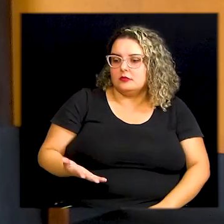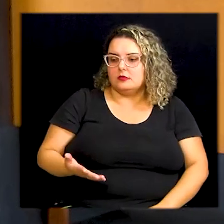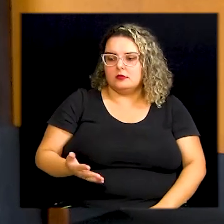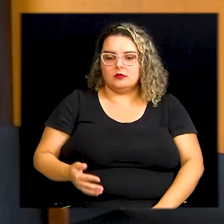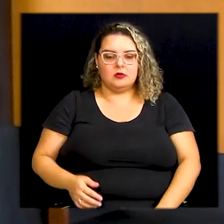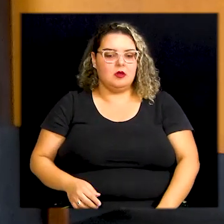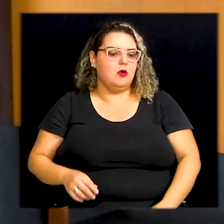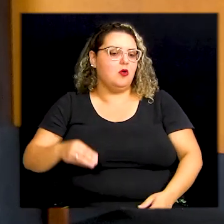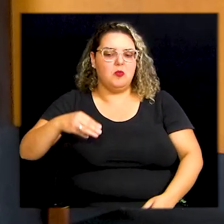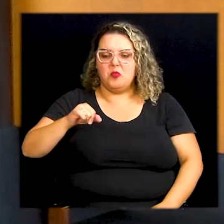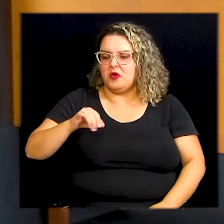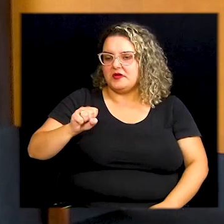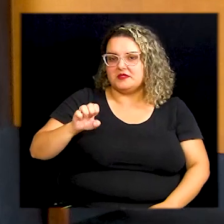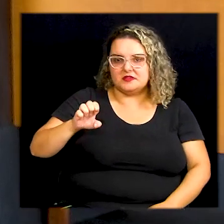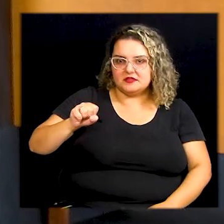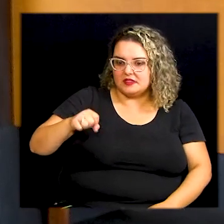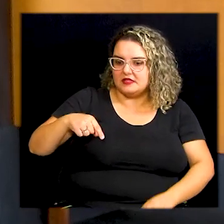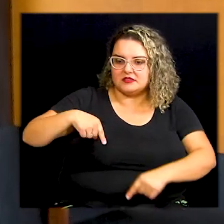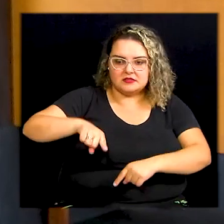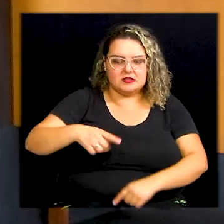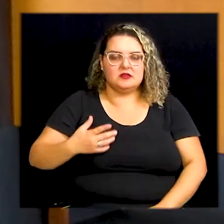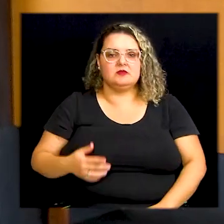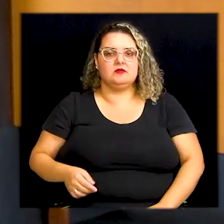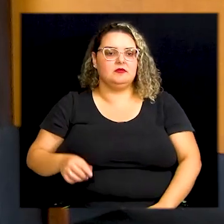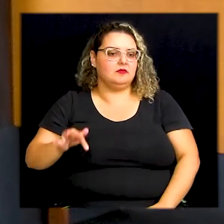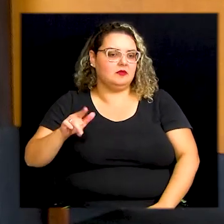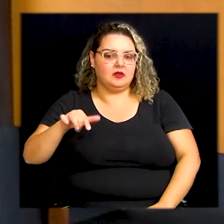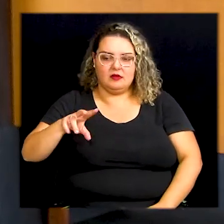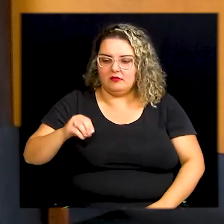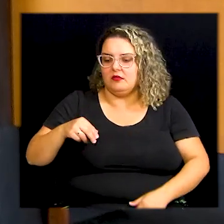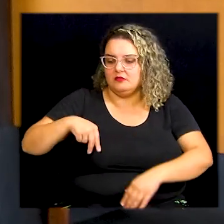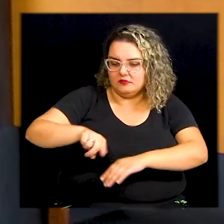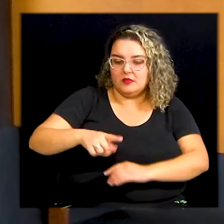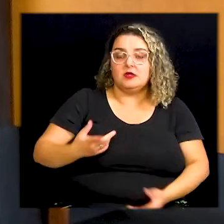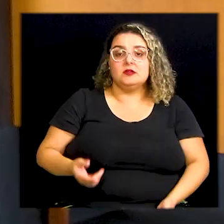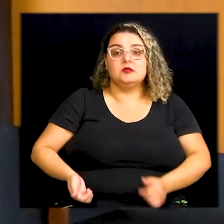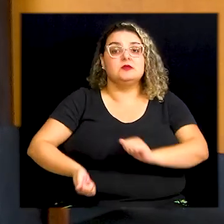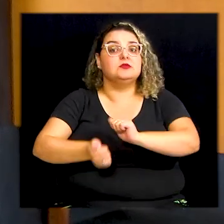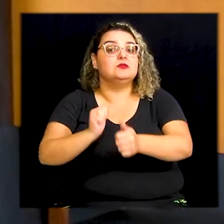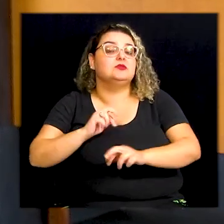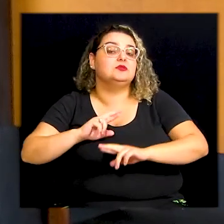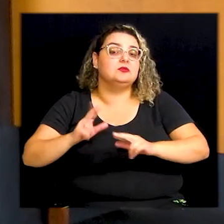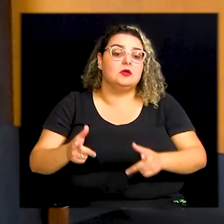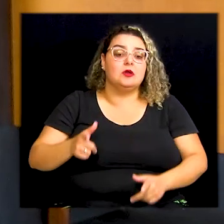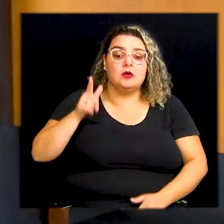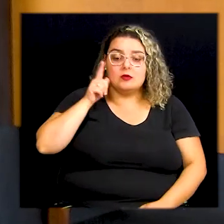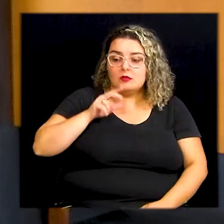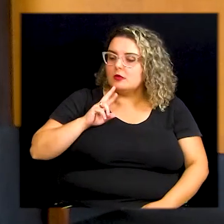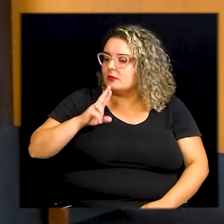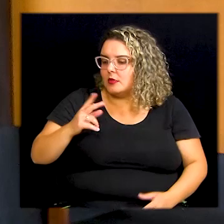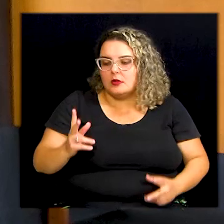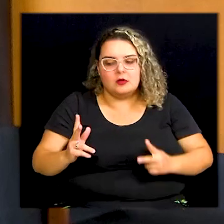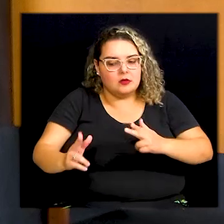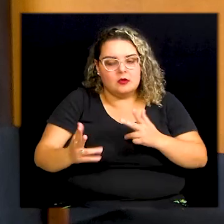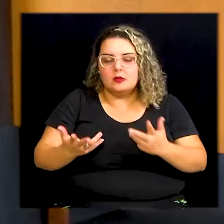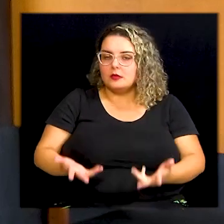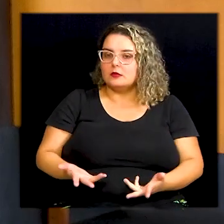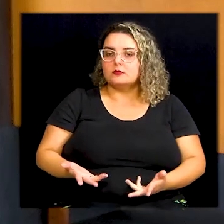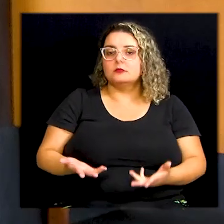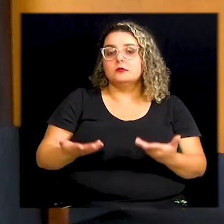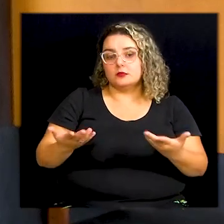Fraga entrando, você vê o Moisés entrando, porque são jogadores diferentes, mas que conseguem responder da mesma